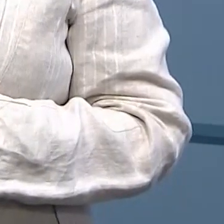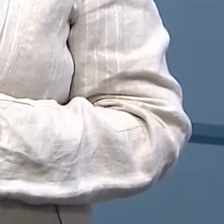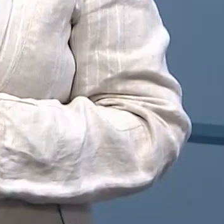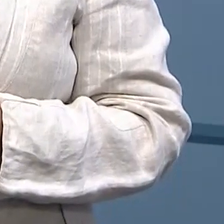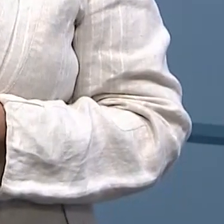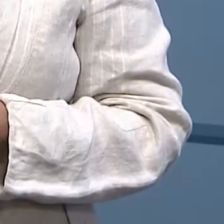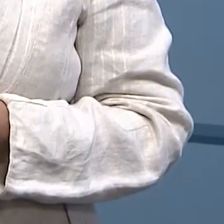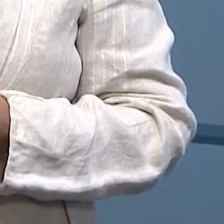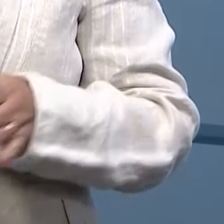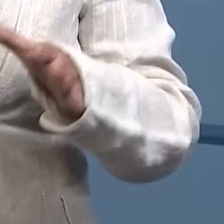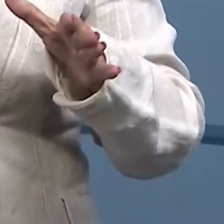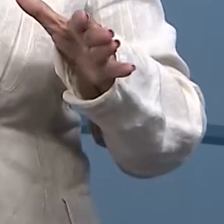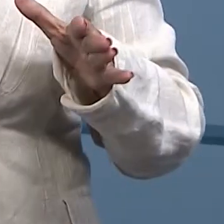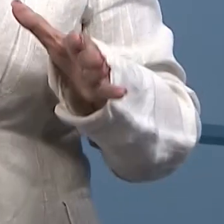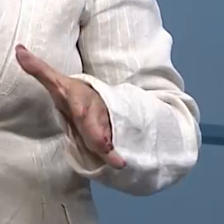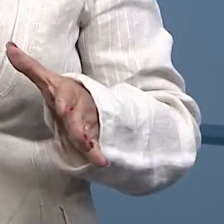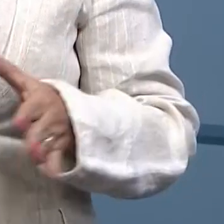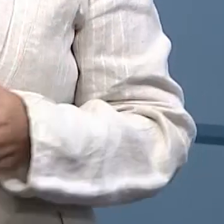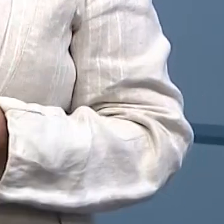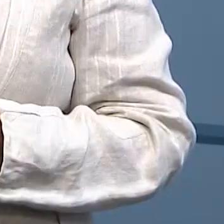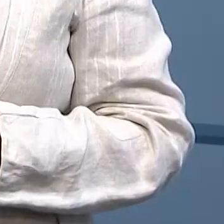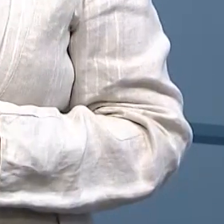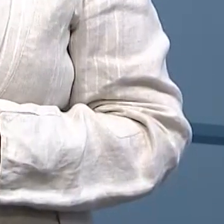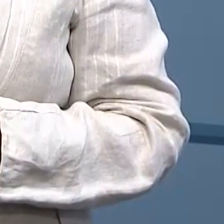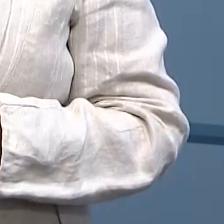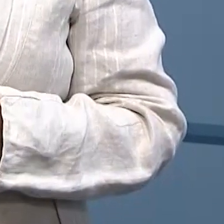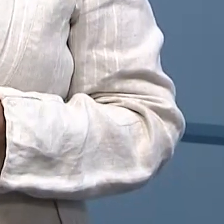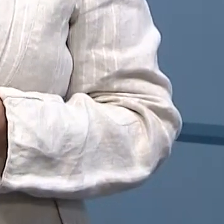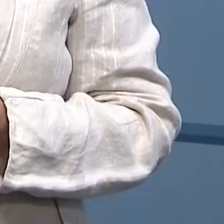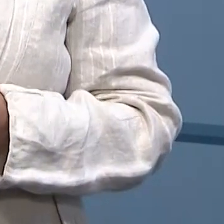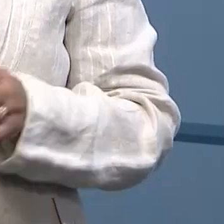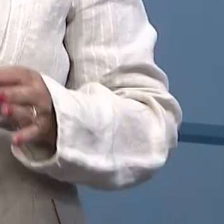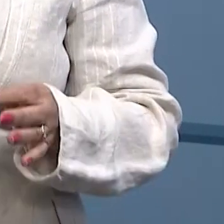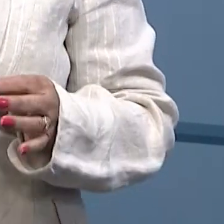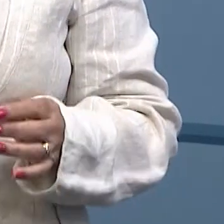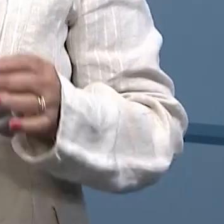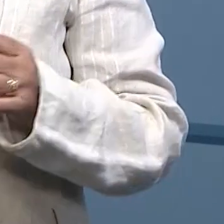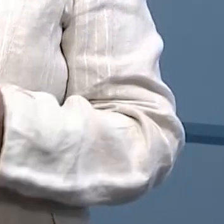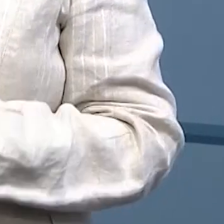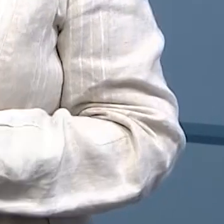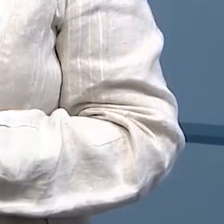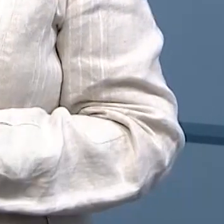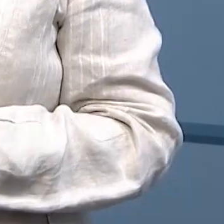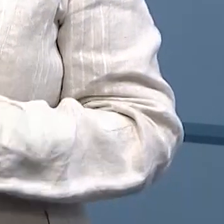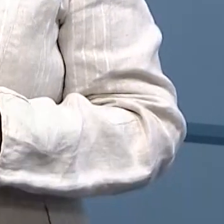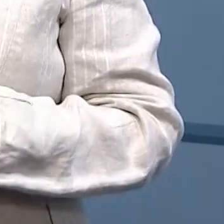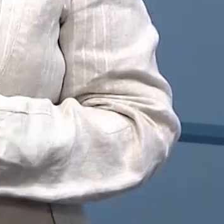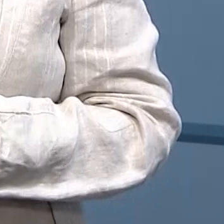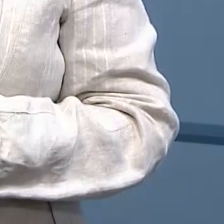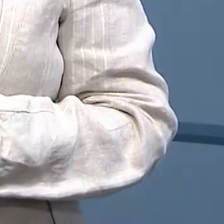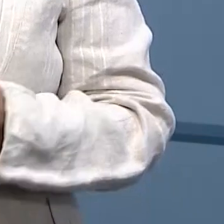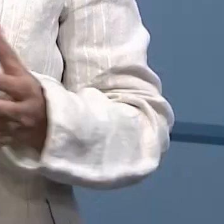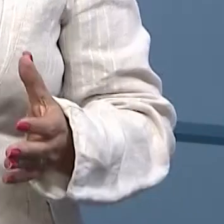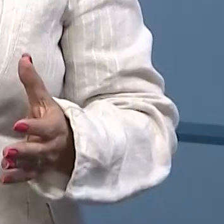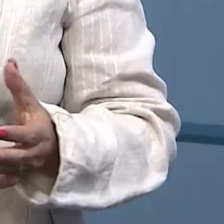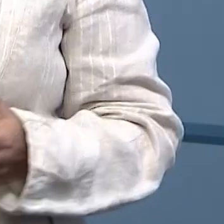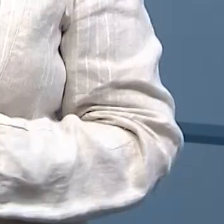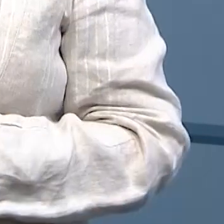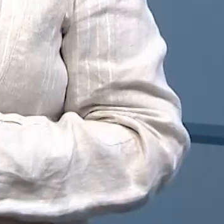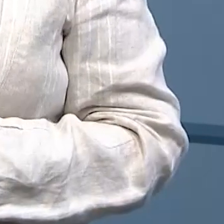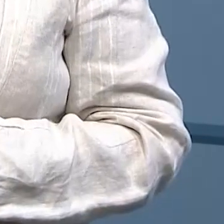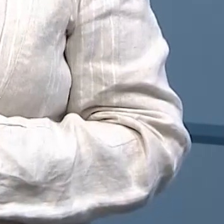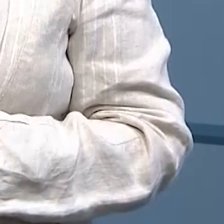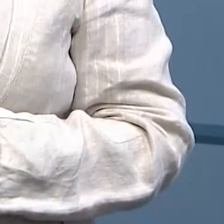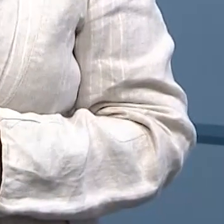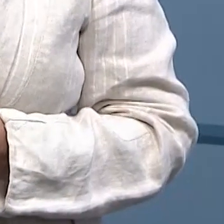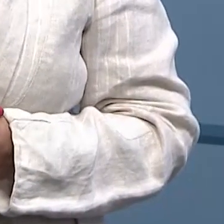às 18h, pela TV Assembleia, canal 31.1, e também pela Rádio